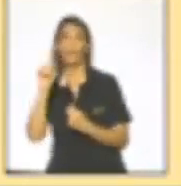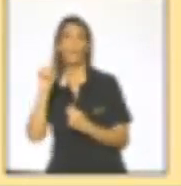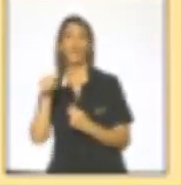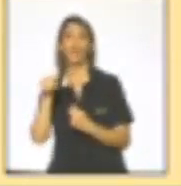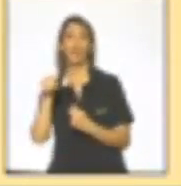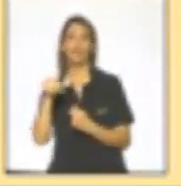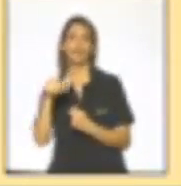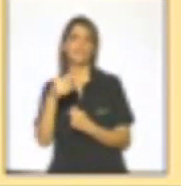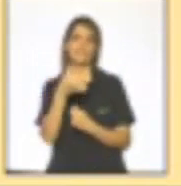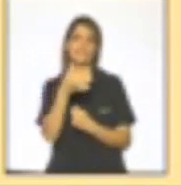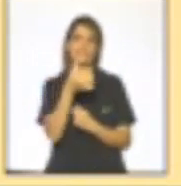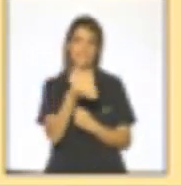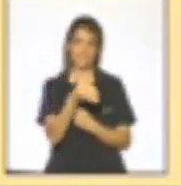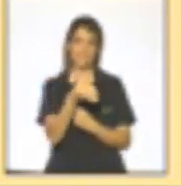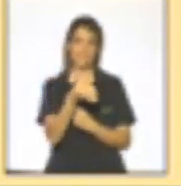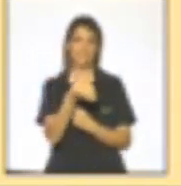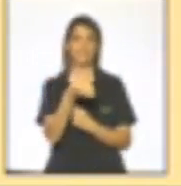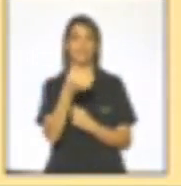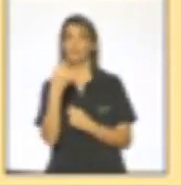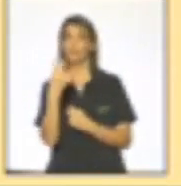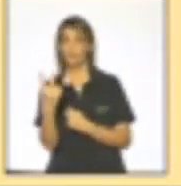quê? 62.